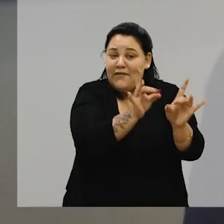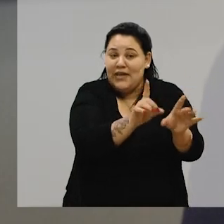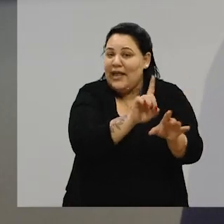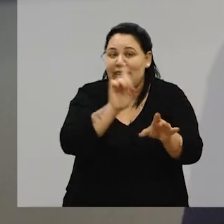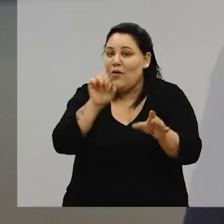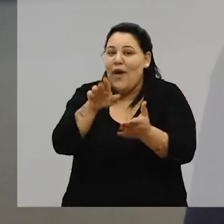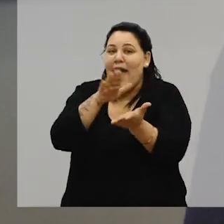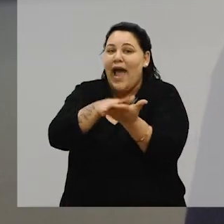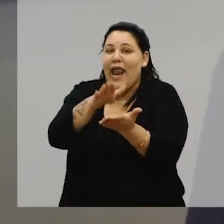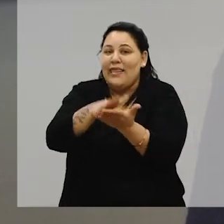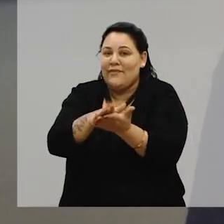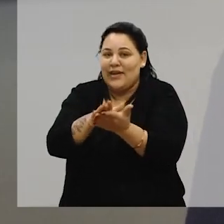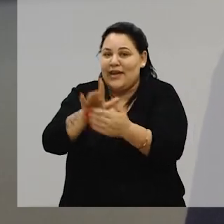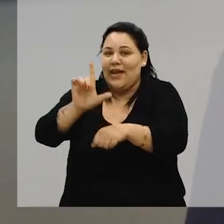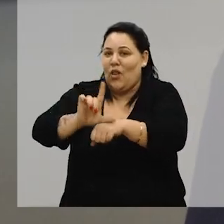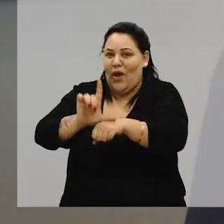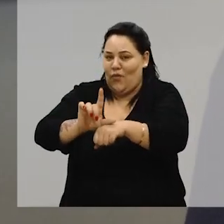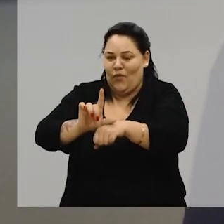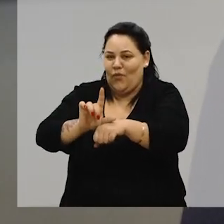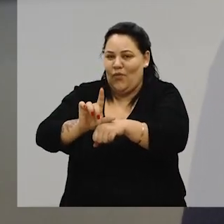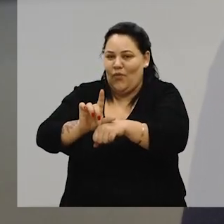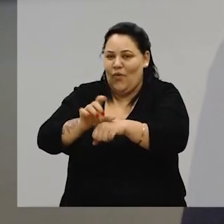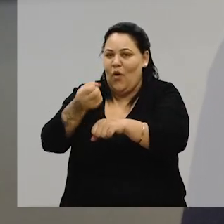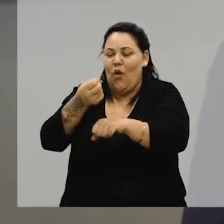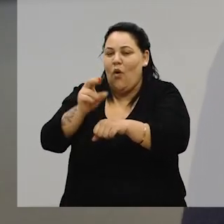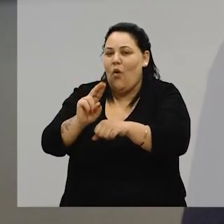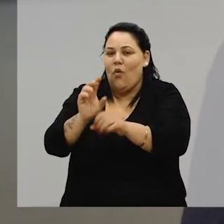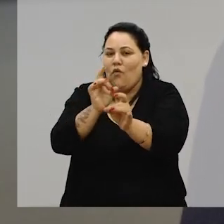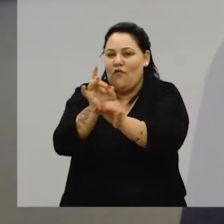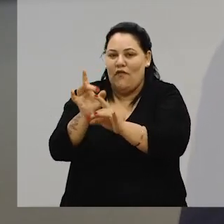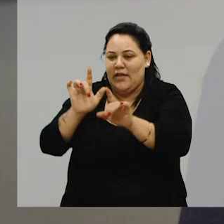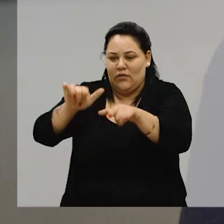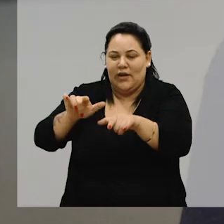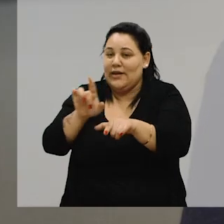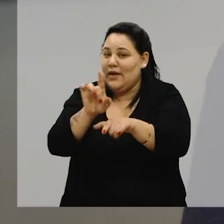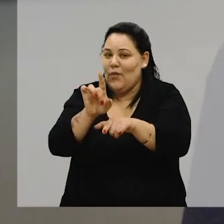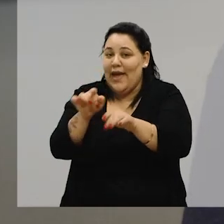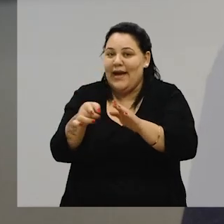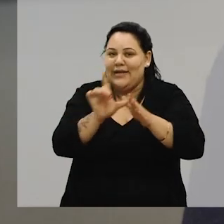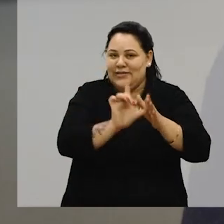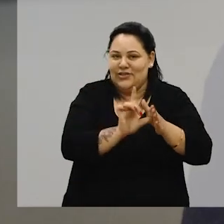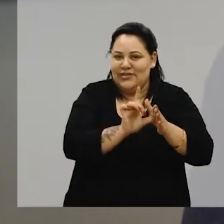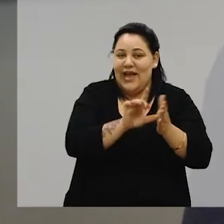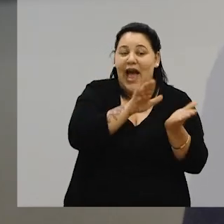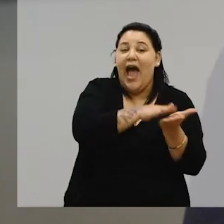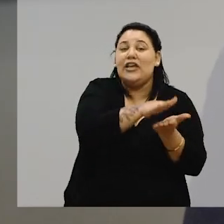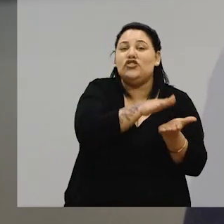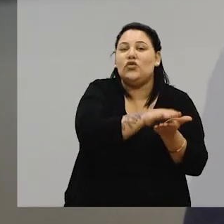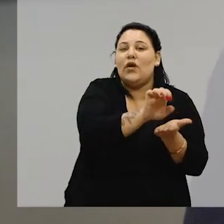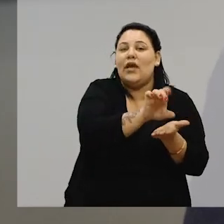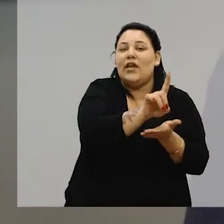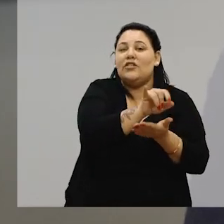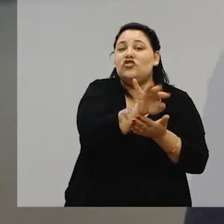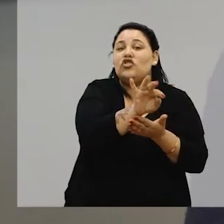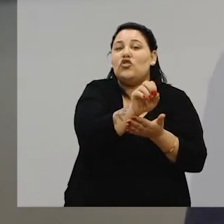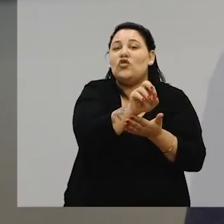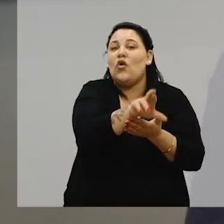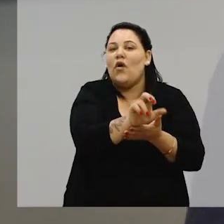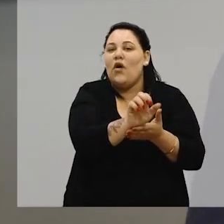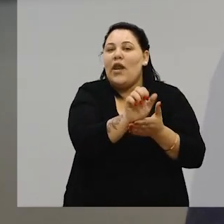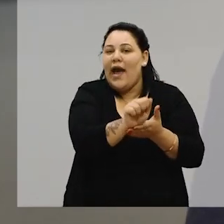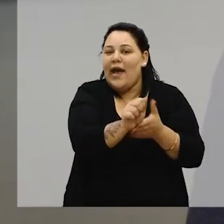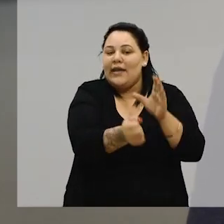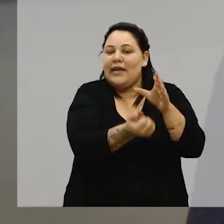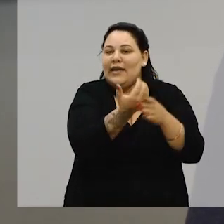ou uma .com, né, um marketplace, é a própria editora. É quem fabrica. Ele que vai definir